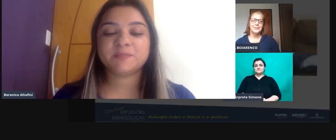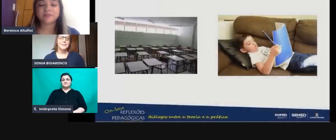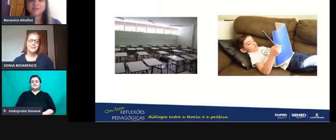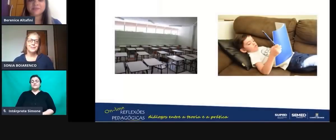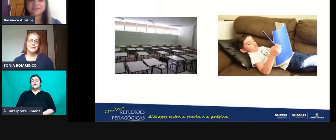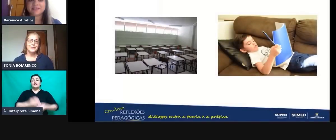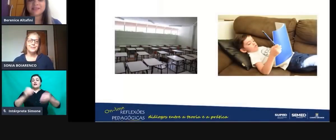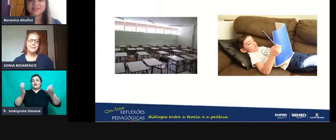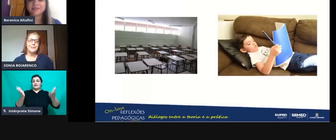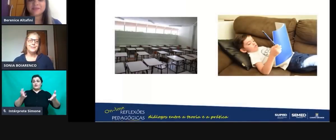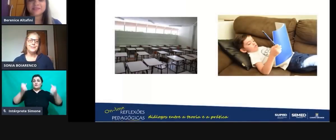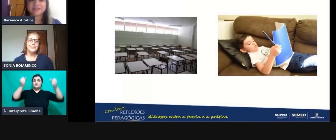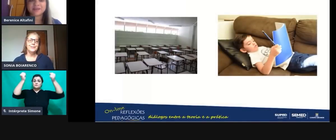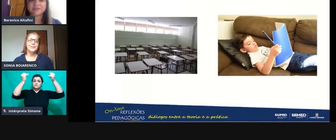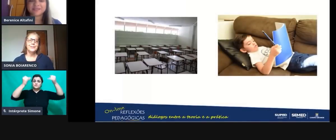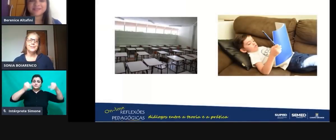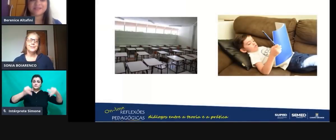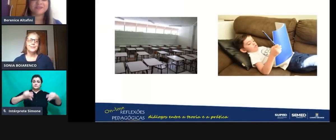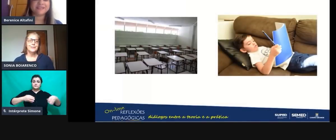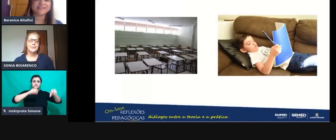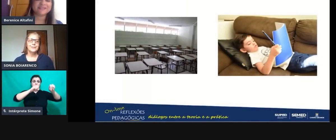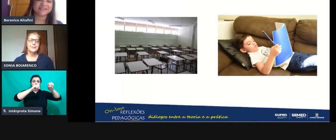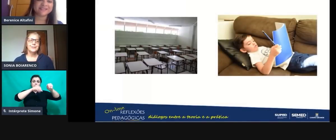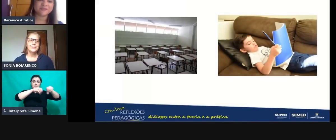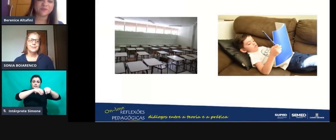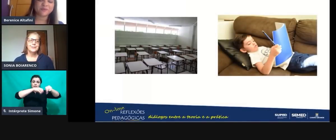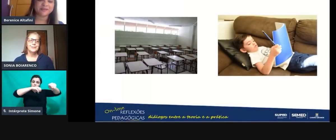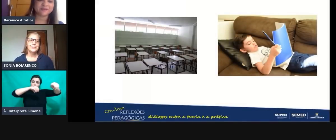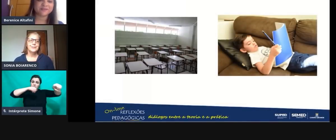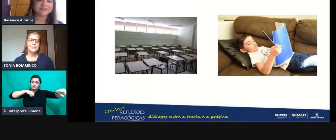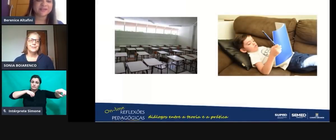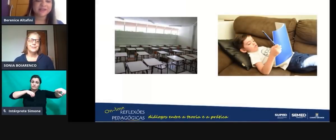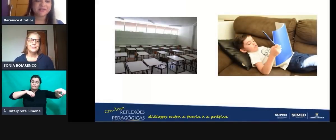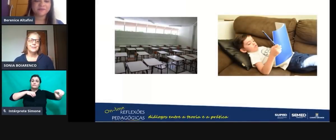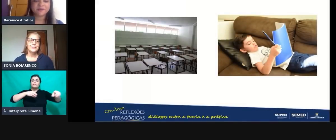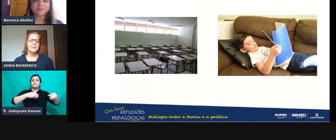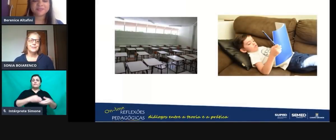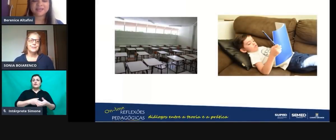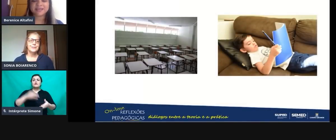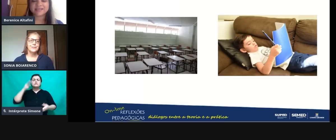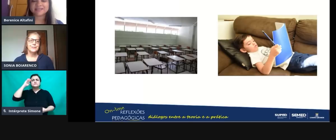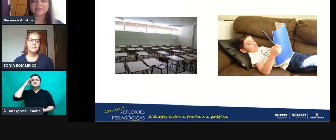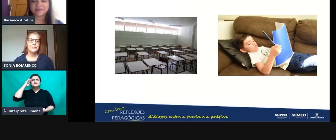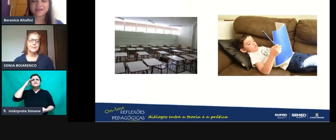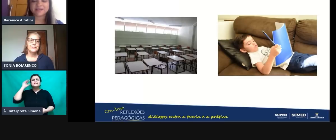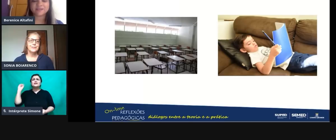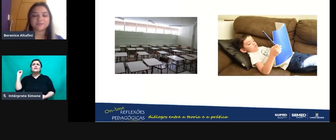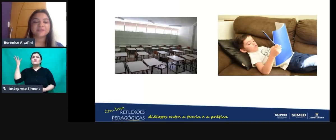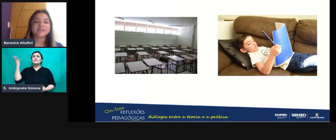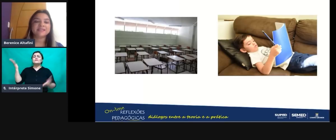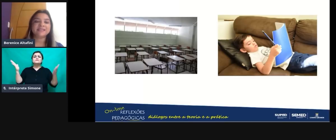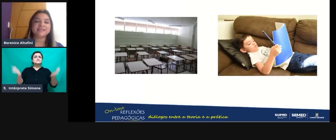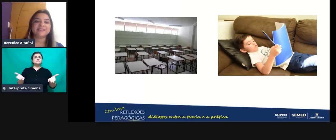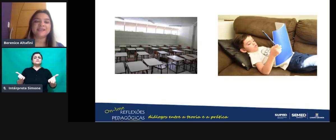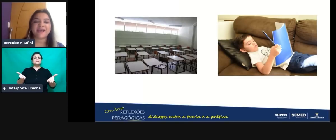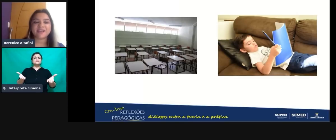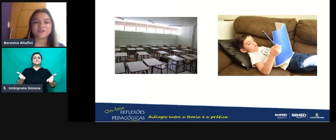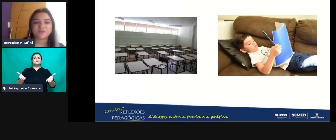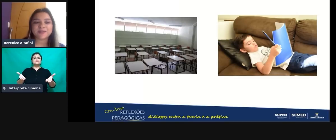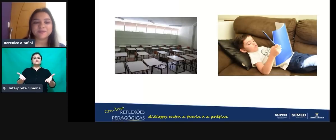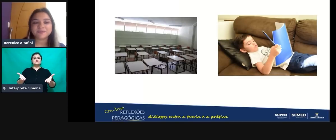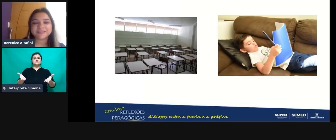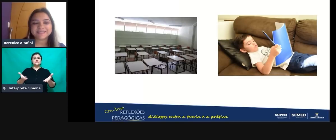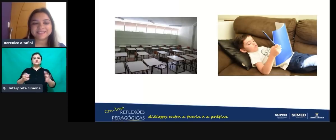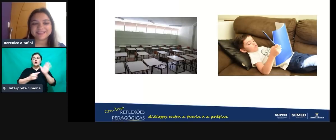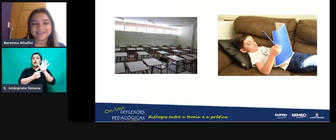para nós podermos entender o que está acontecendo aí nesse momento. Nós vemos aí nessa imagem que é